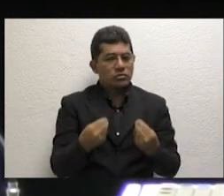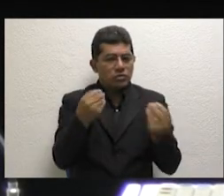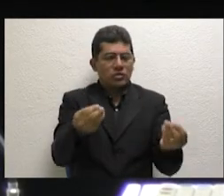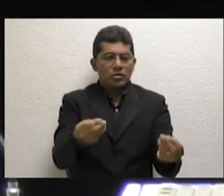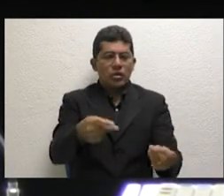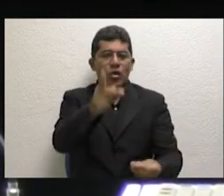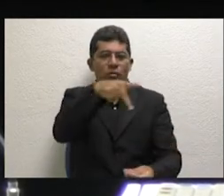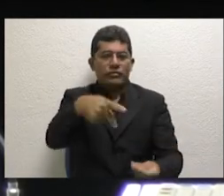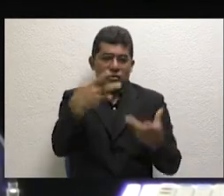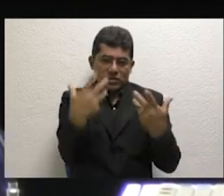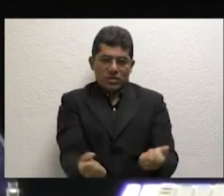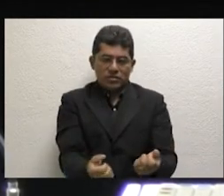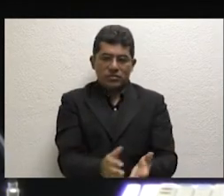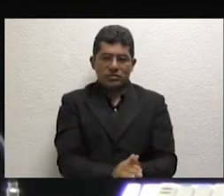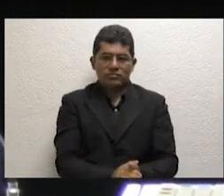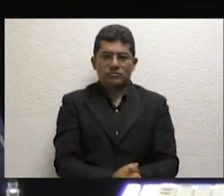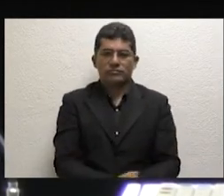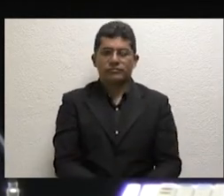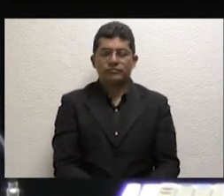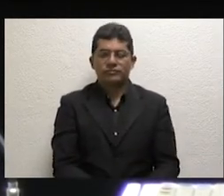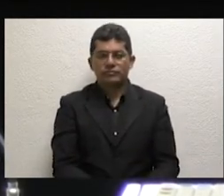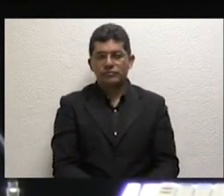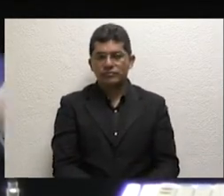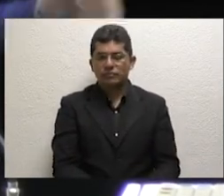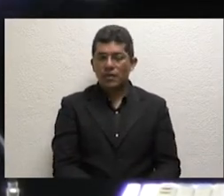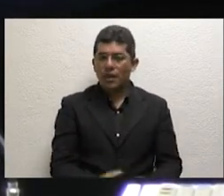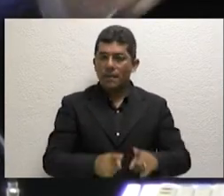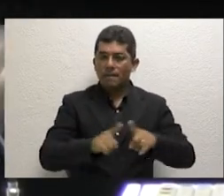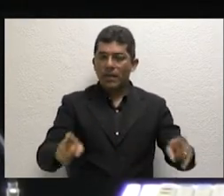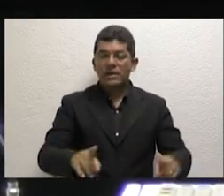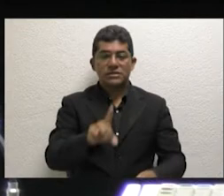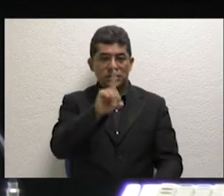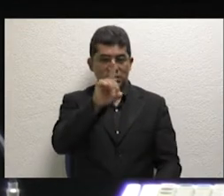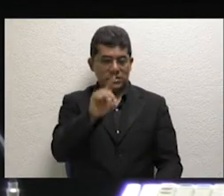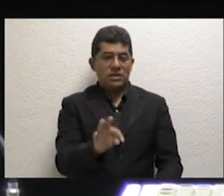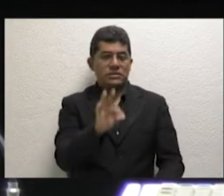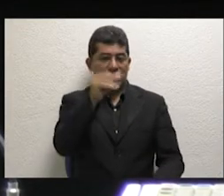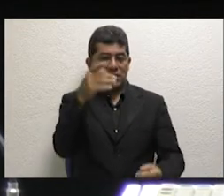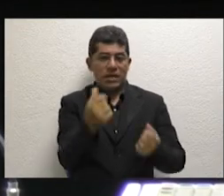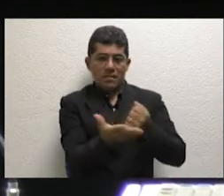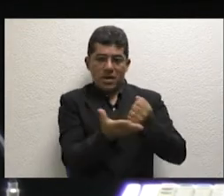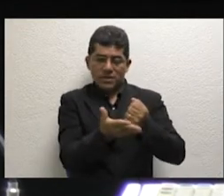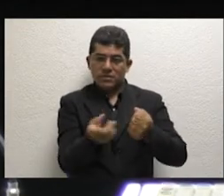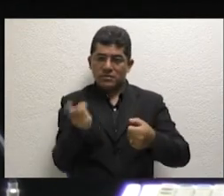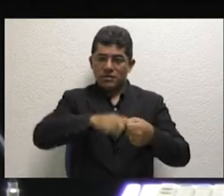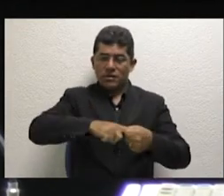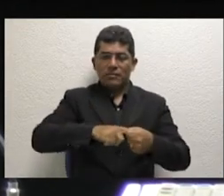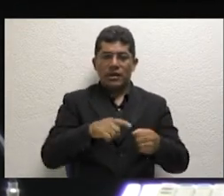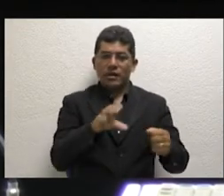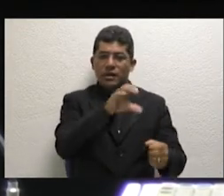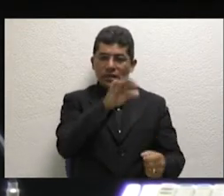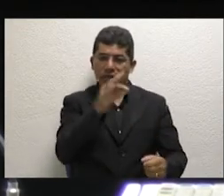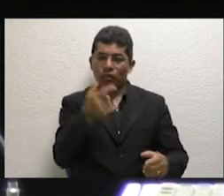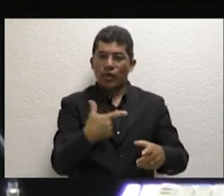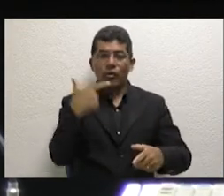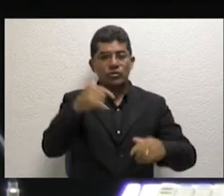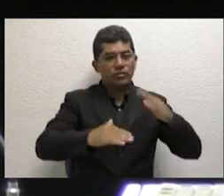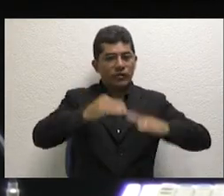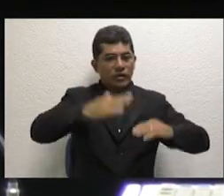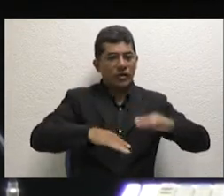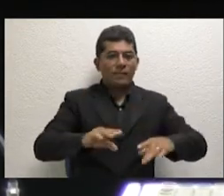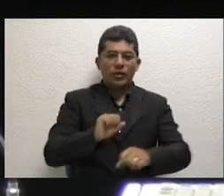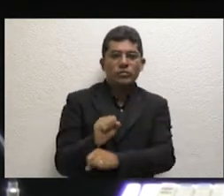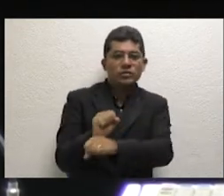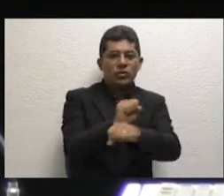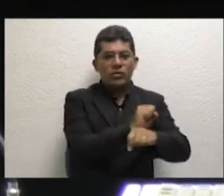que os professores aceitam que seja o valor justo ora se deu data base também para outras categorias e as outras também tem direito nós não podemos